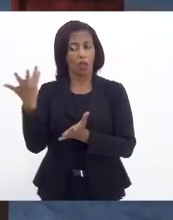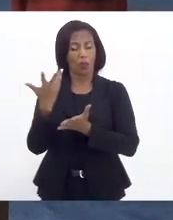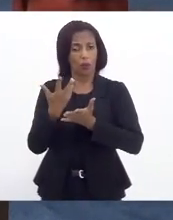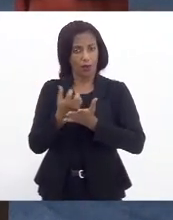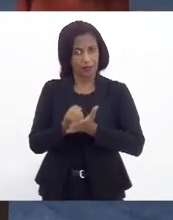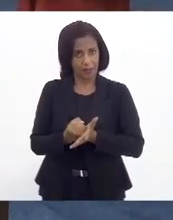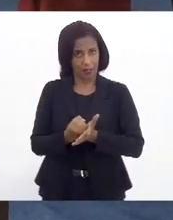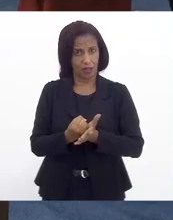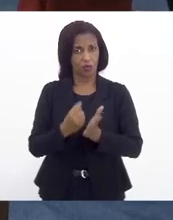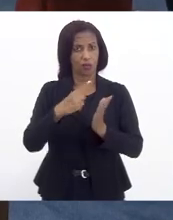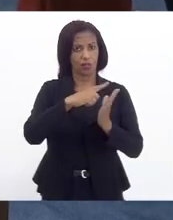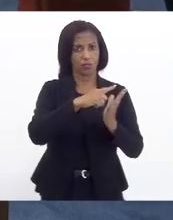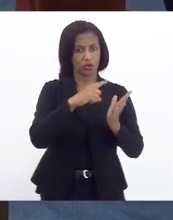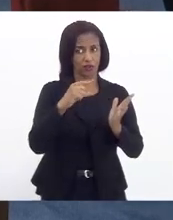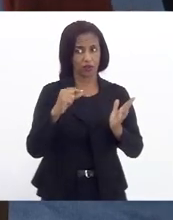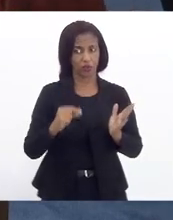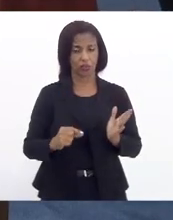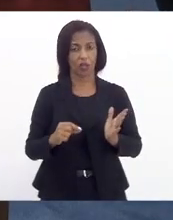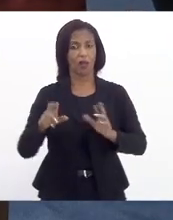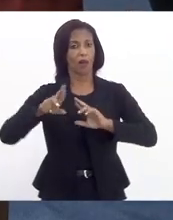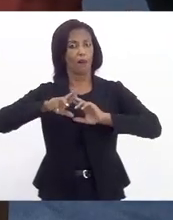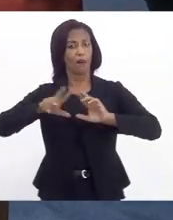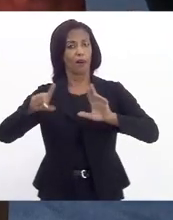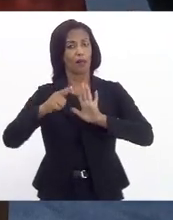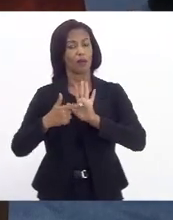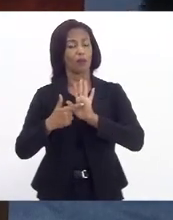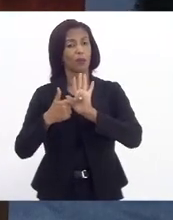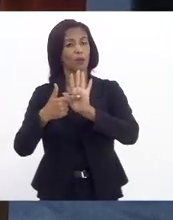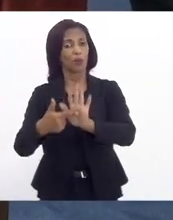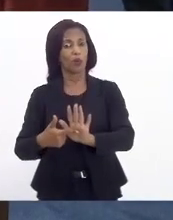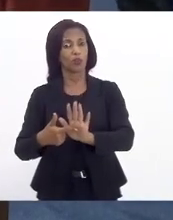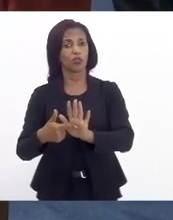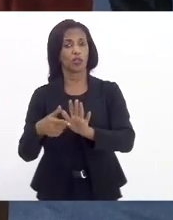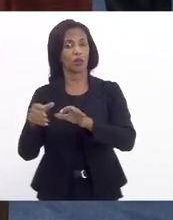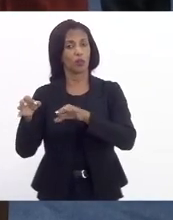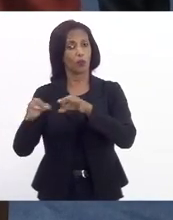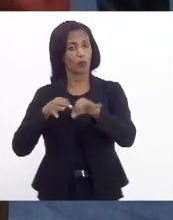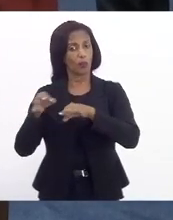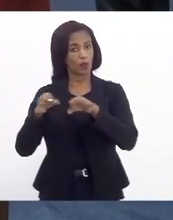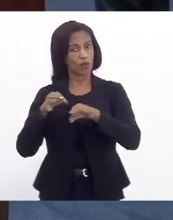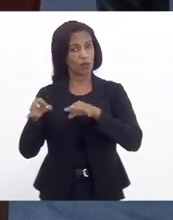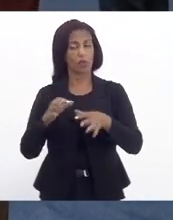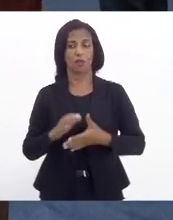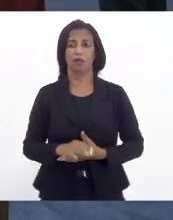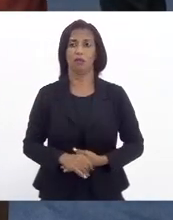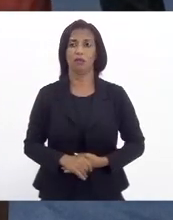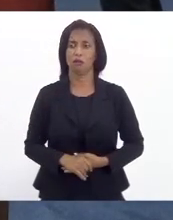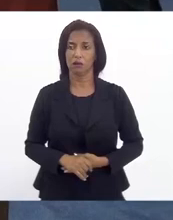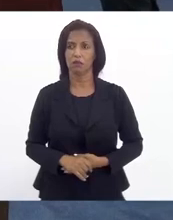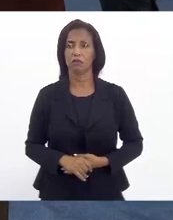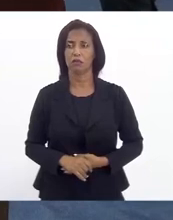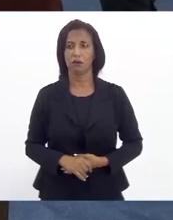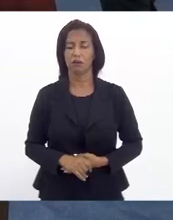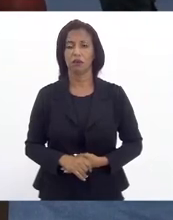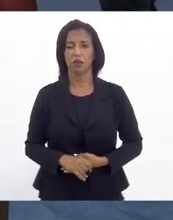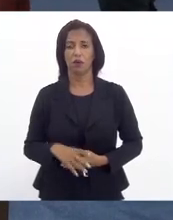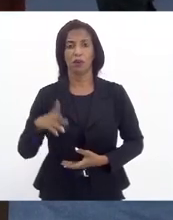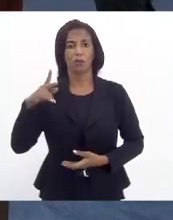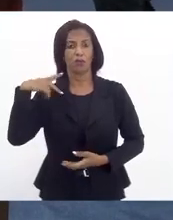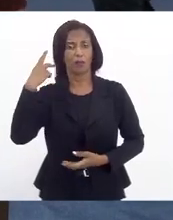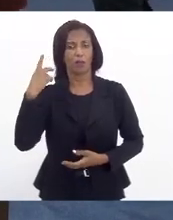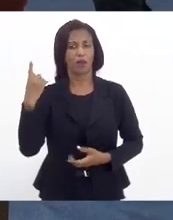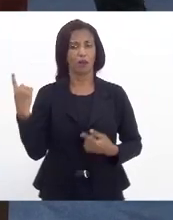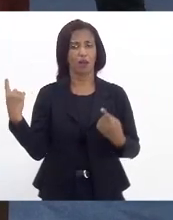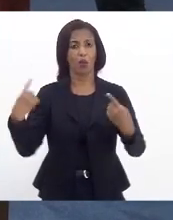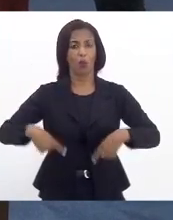fazemos o destaque para não apresentar destaque nos processos, para não colocar parlamentares um contra o